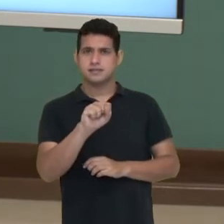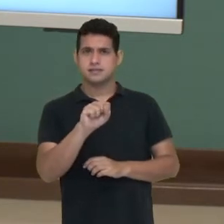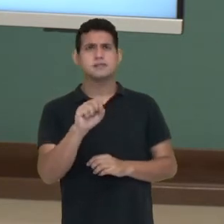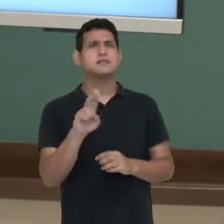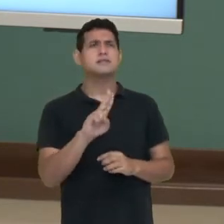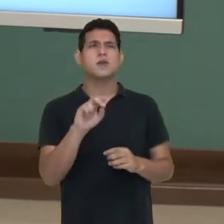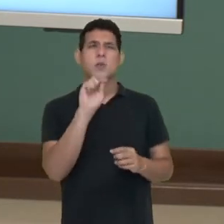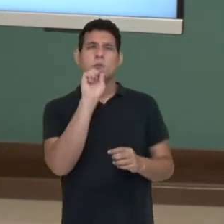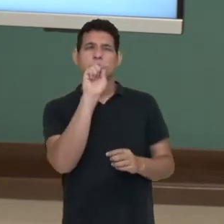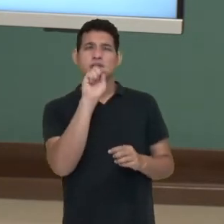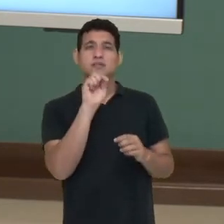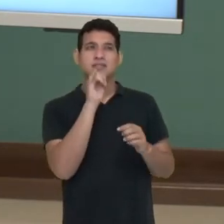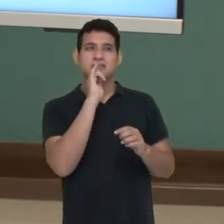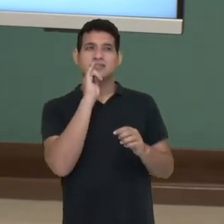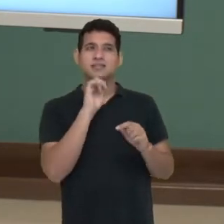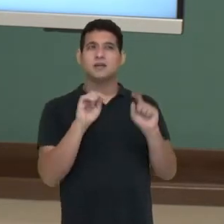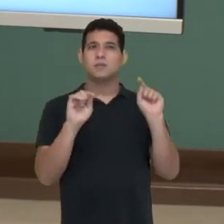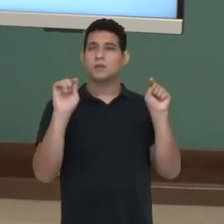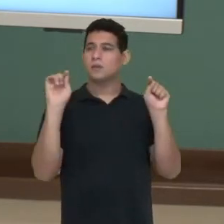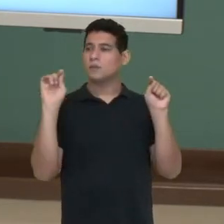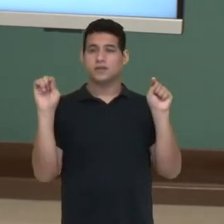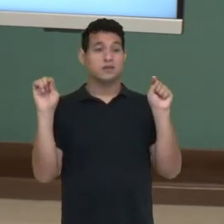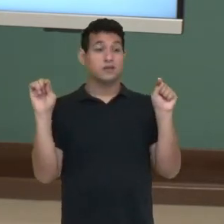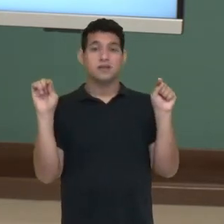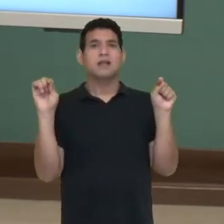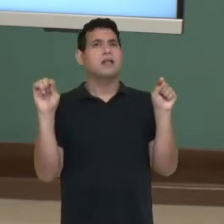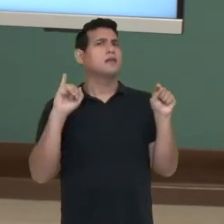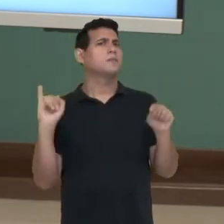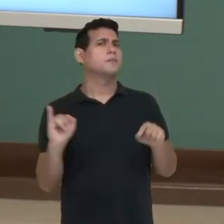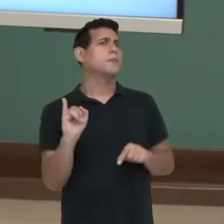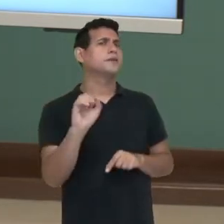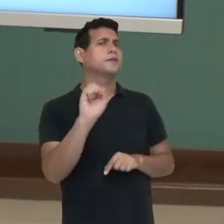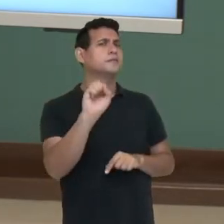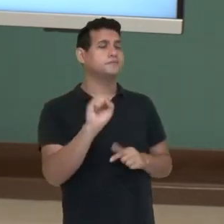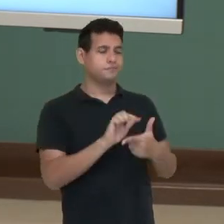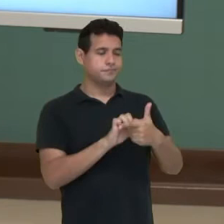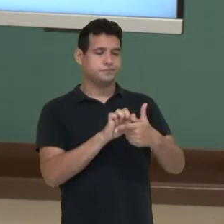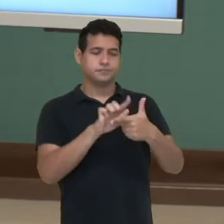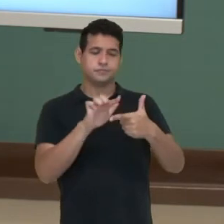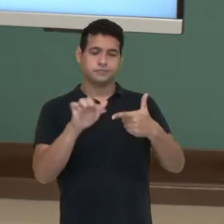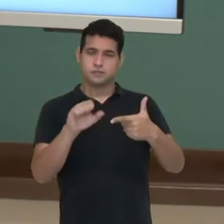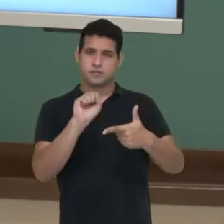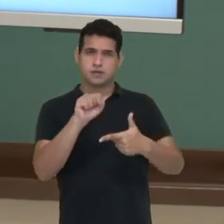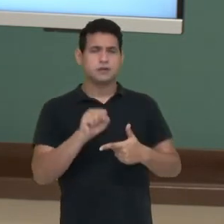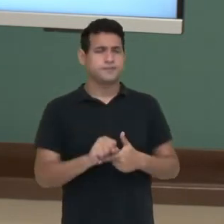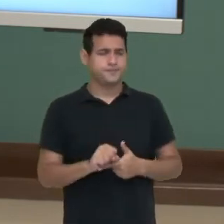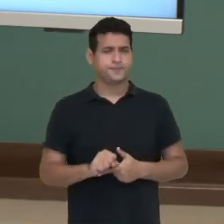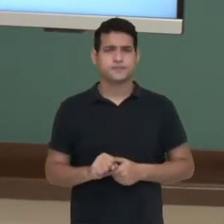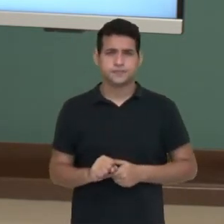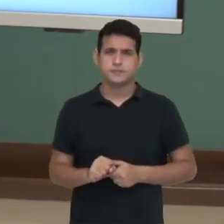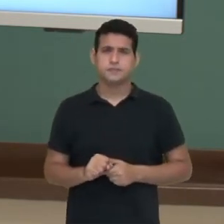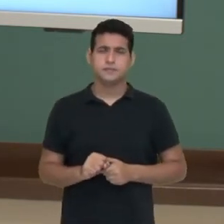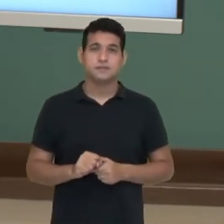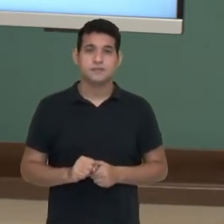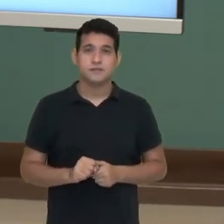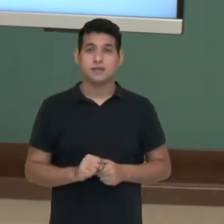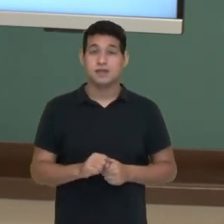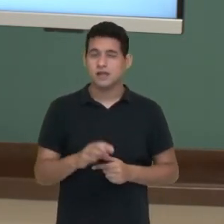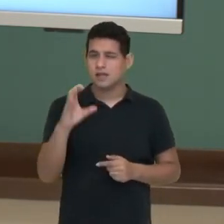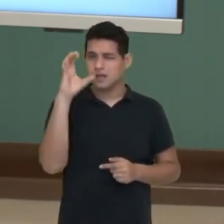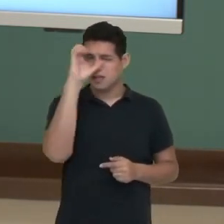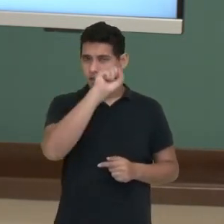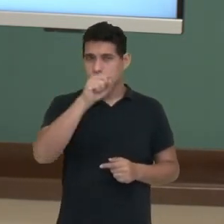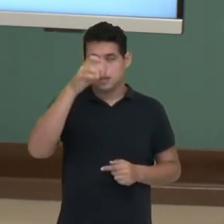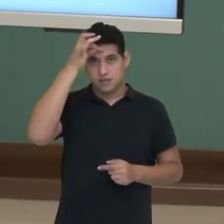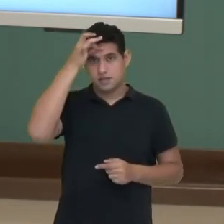aqui, ó. Esse cara é um cara muito importante no gráfico, extremamente. Cola essa informação